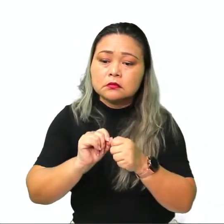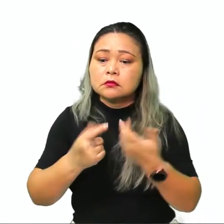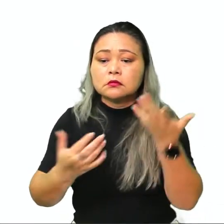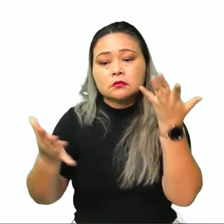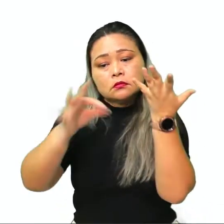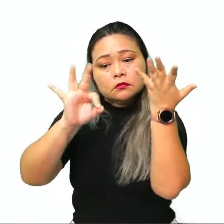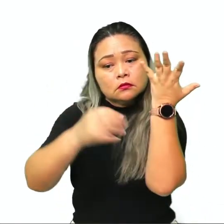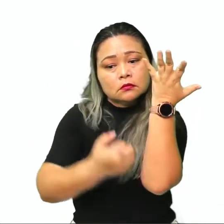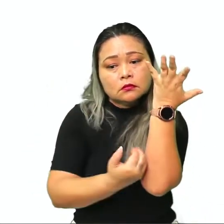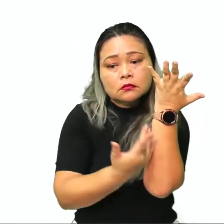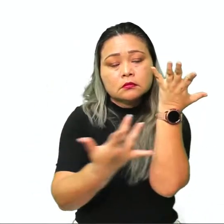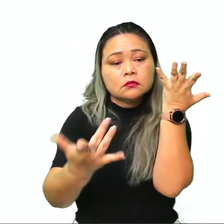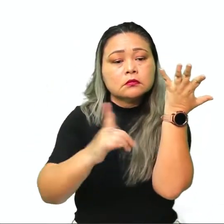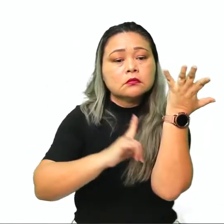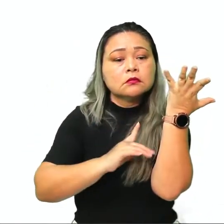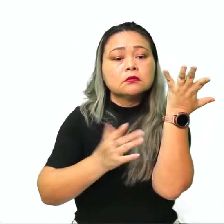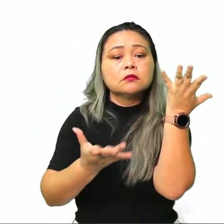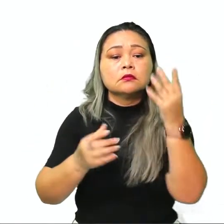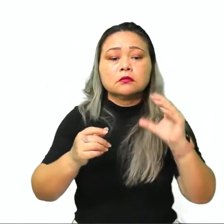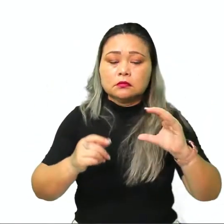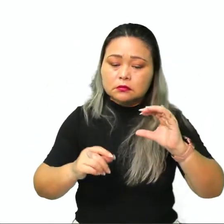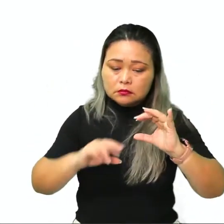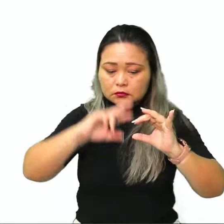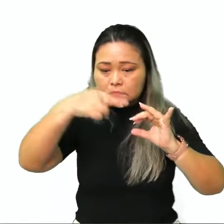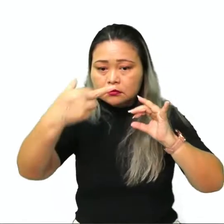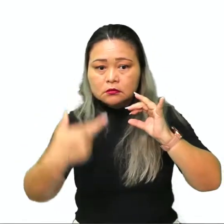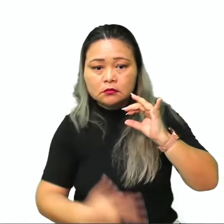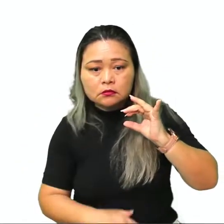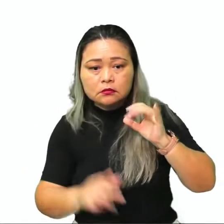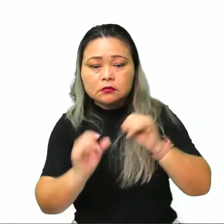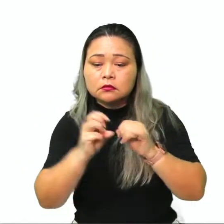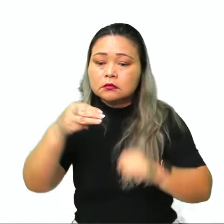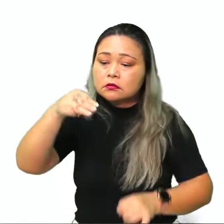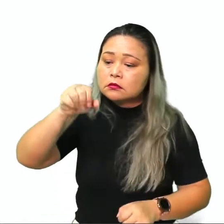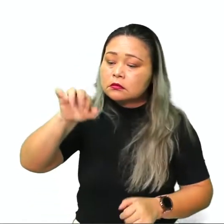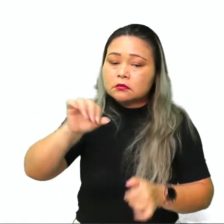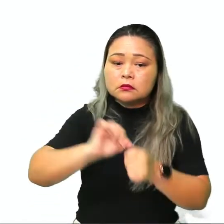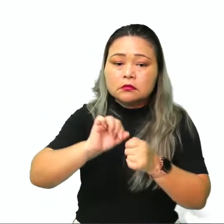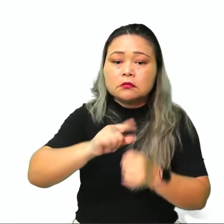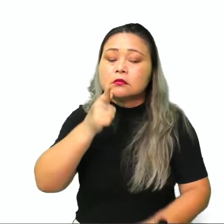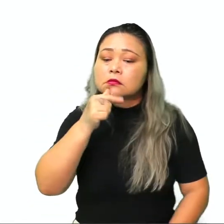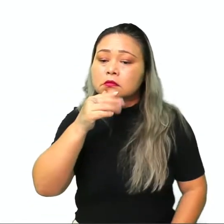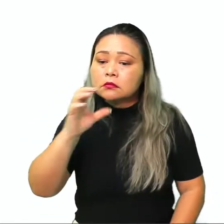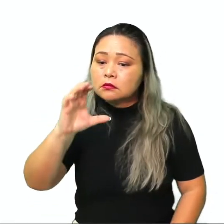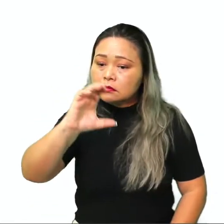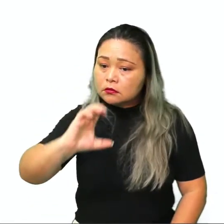fotossintéticos. Letra C, aminoácido, metano, água e carbono.